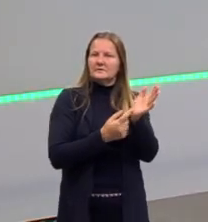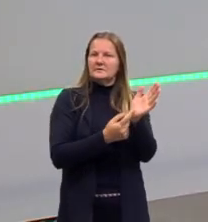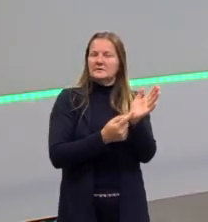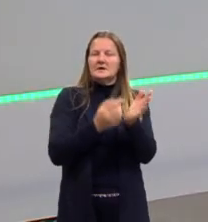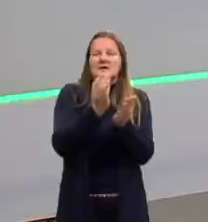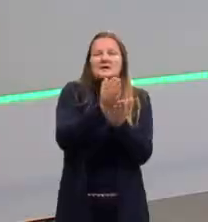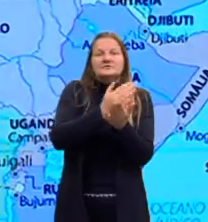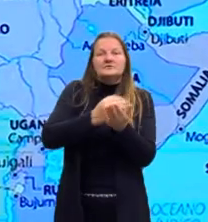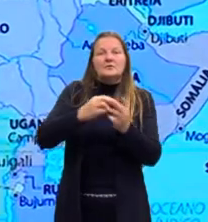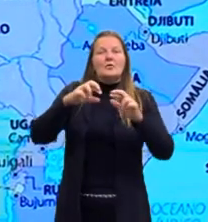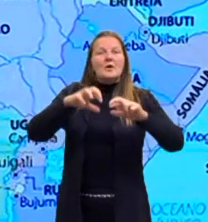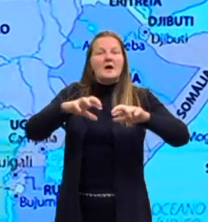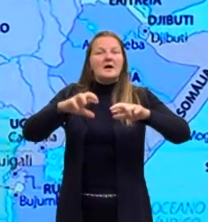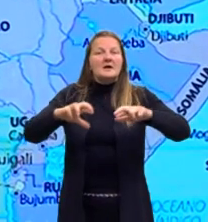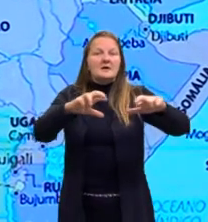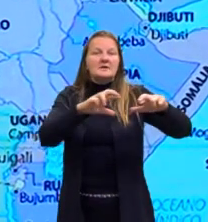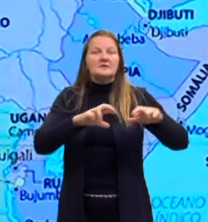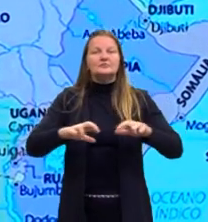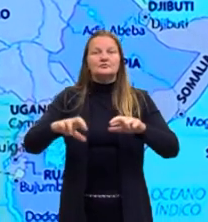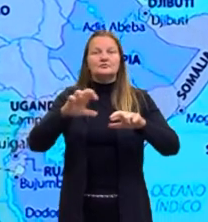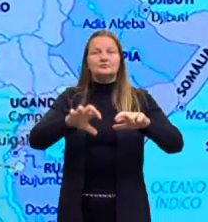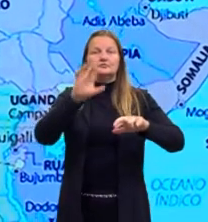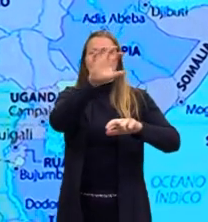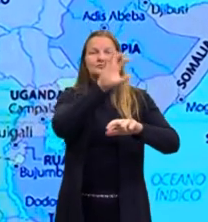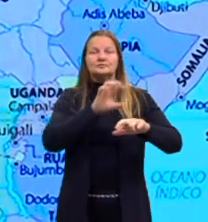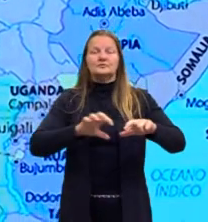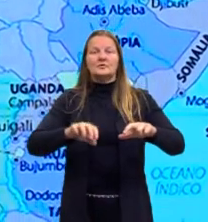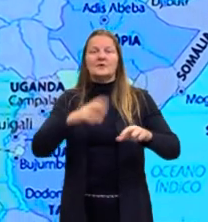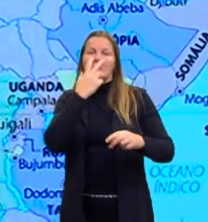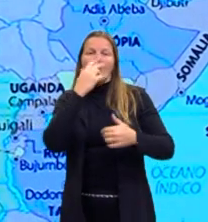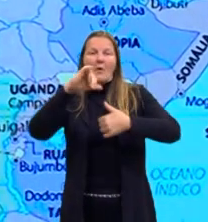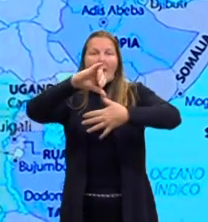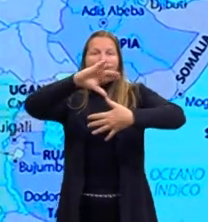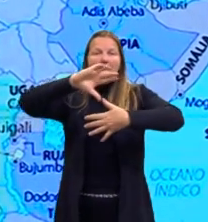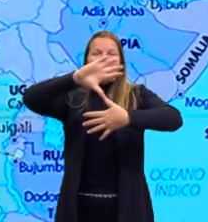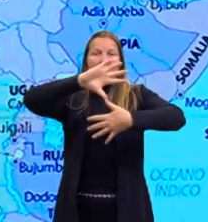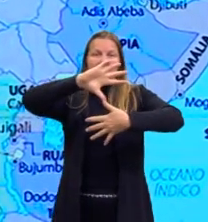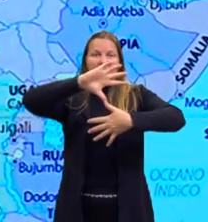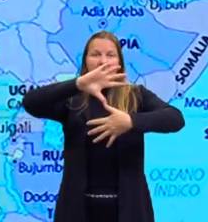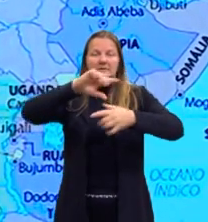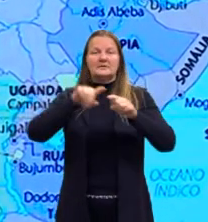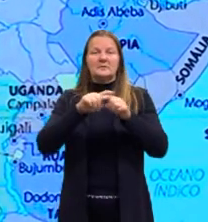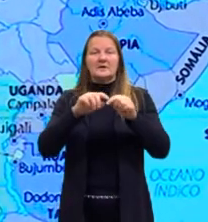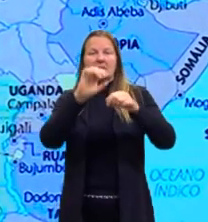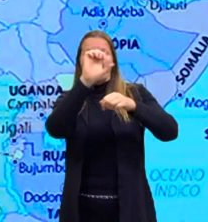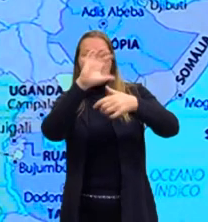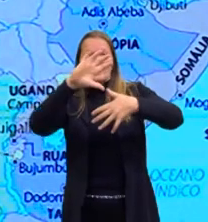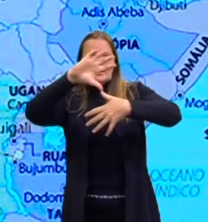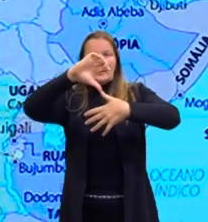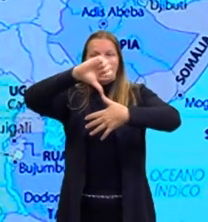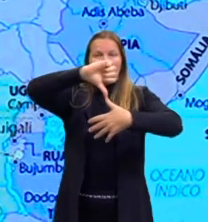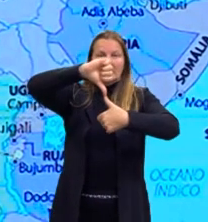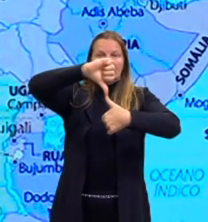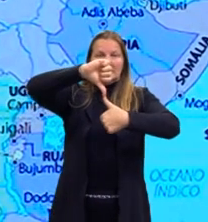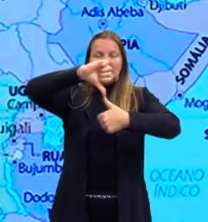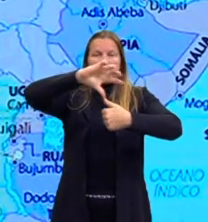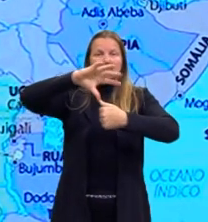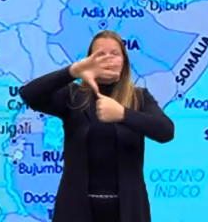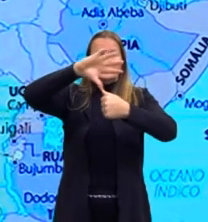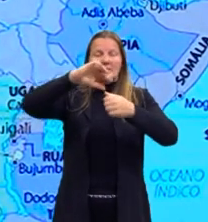divisão regional tá assim como América por exemplo tem tem uma divisão América Latina e América